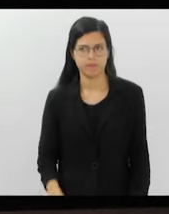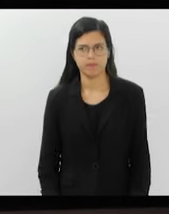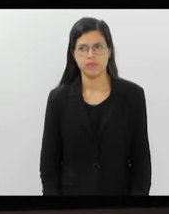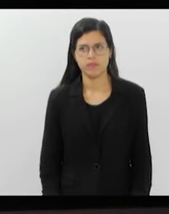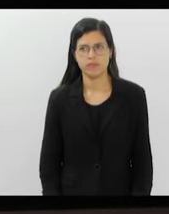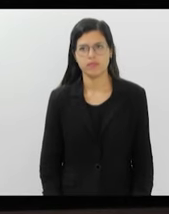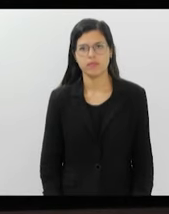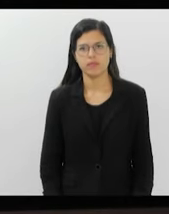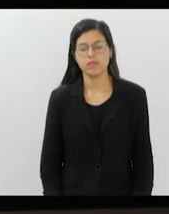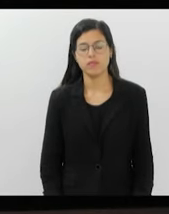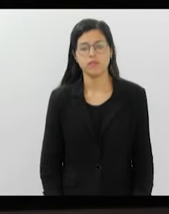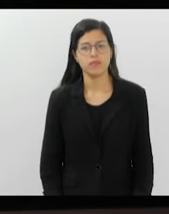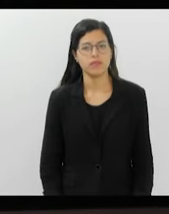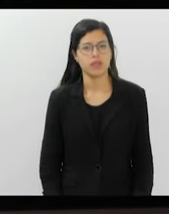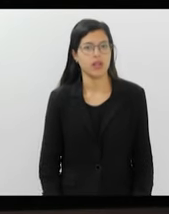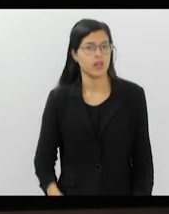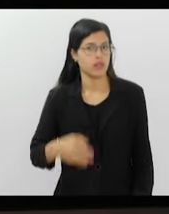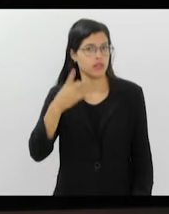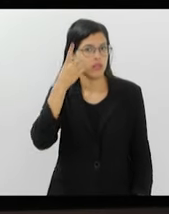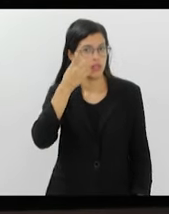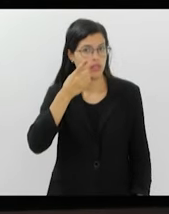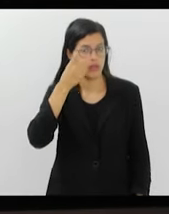Jordi deputada